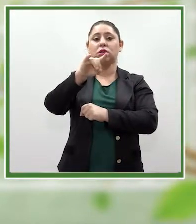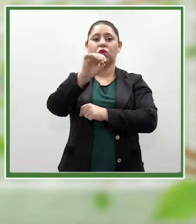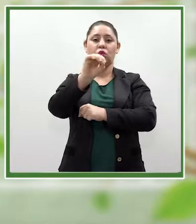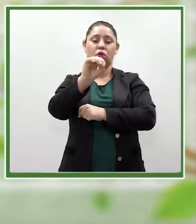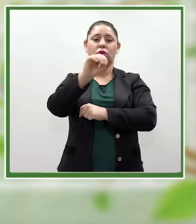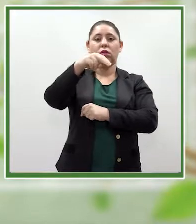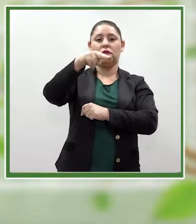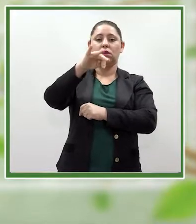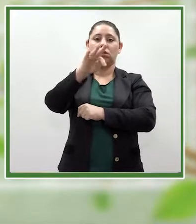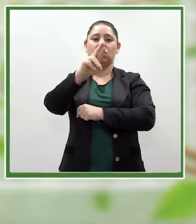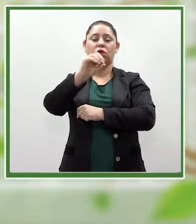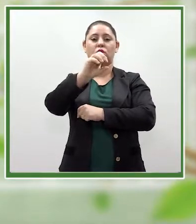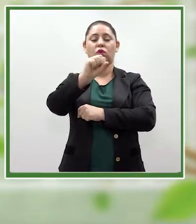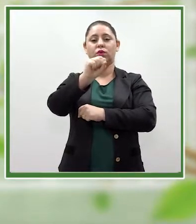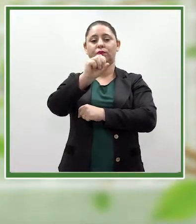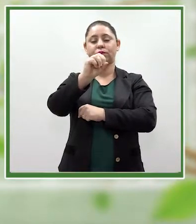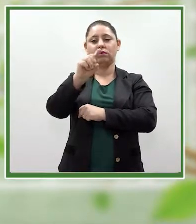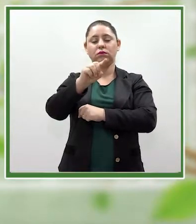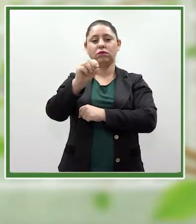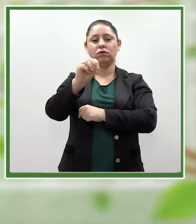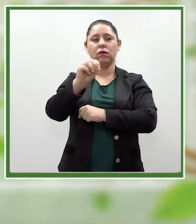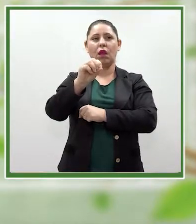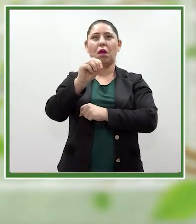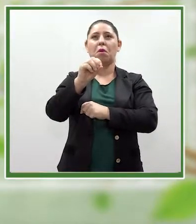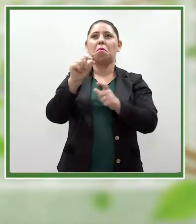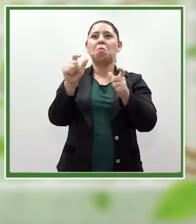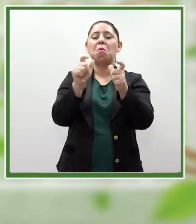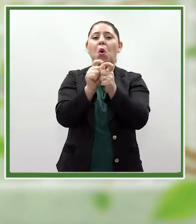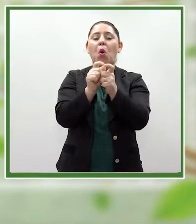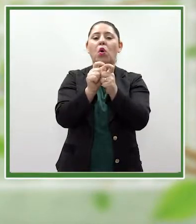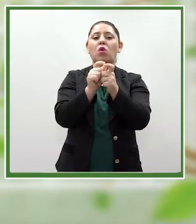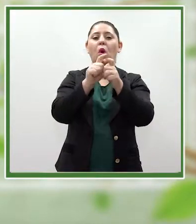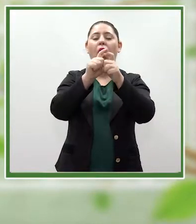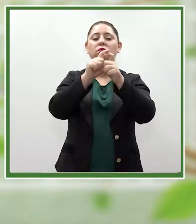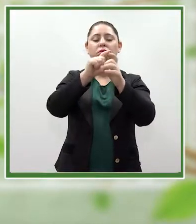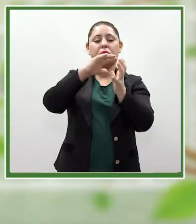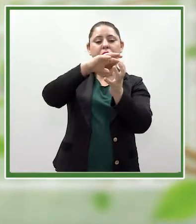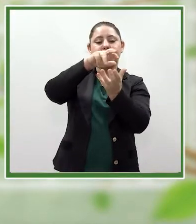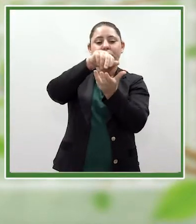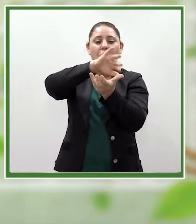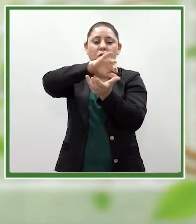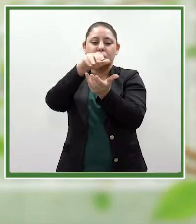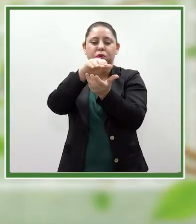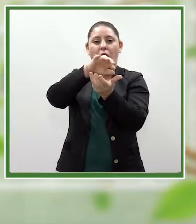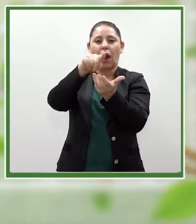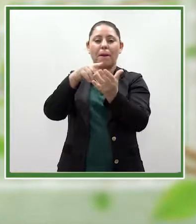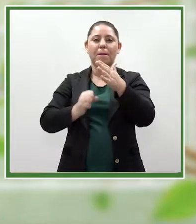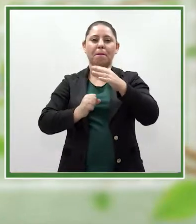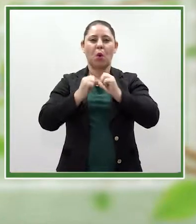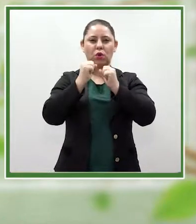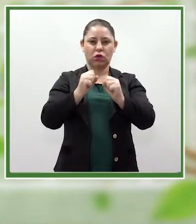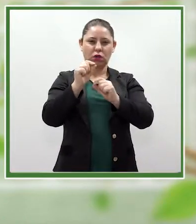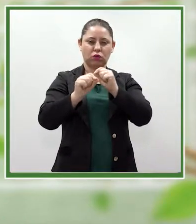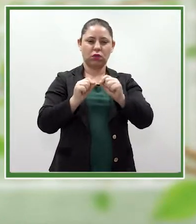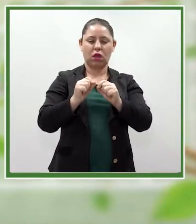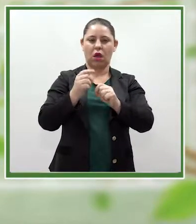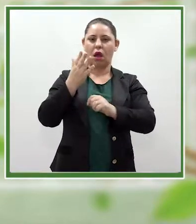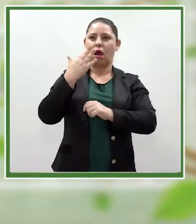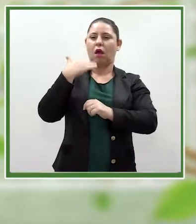por sua vez, está em menor quantidade na atmosfera, entretanto, o seu poder